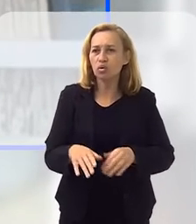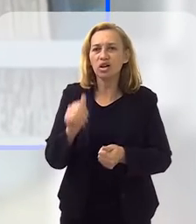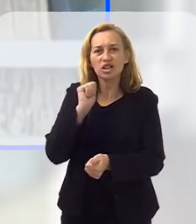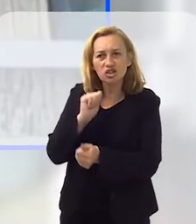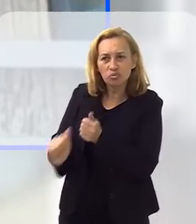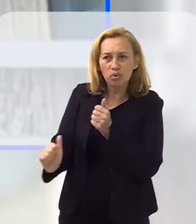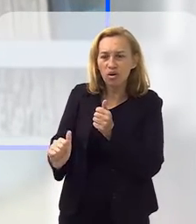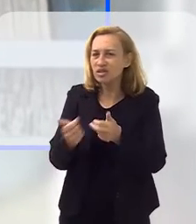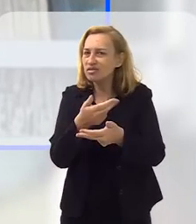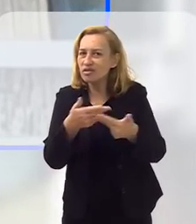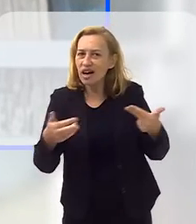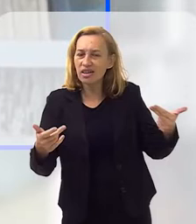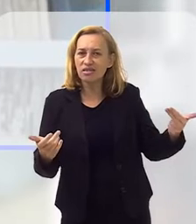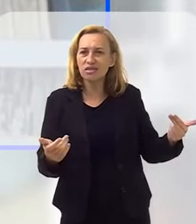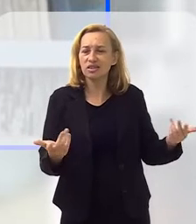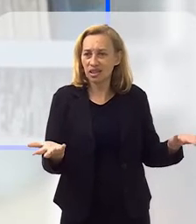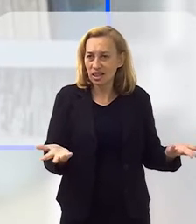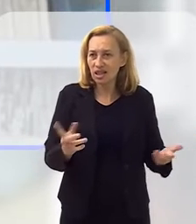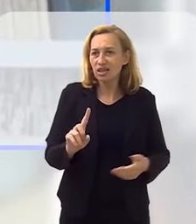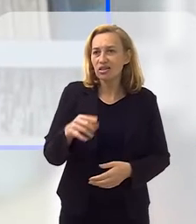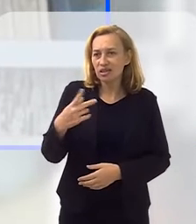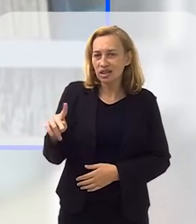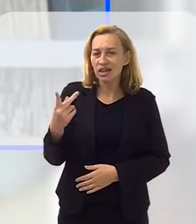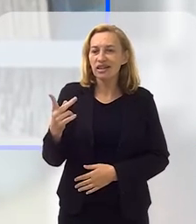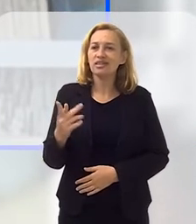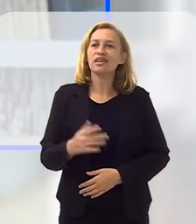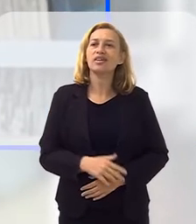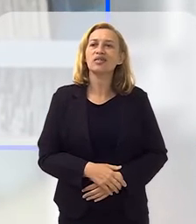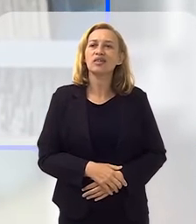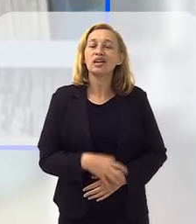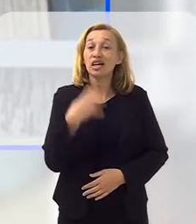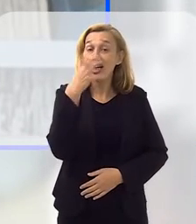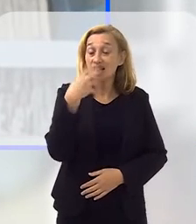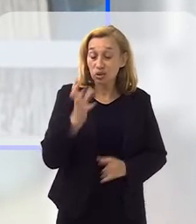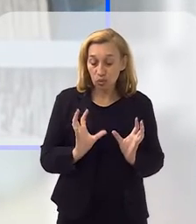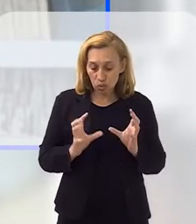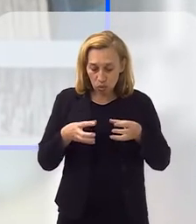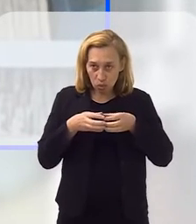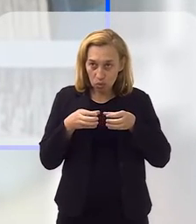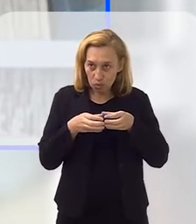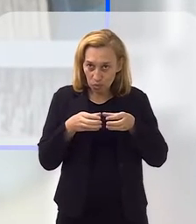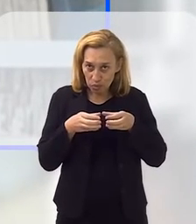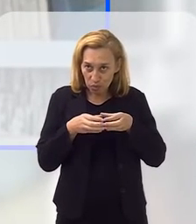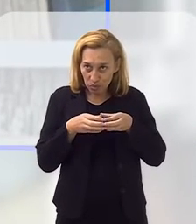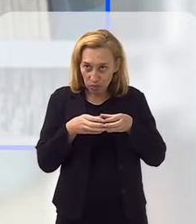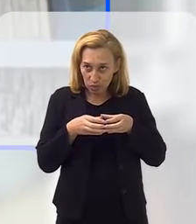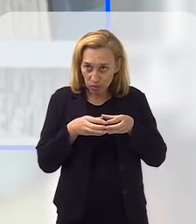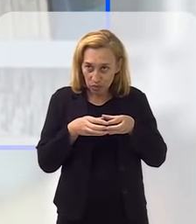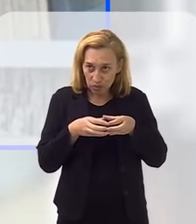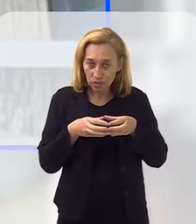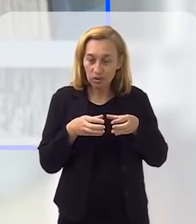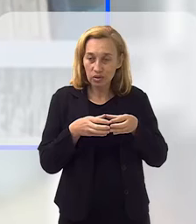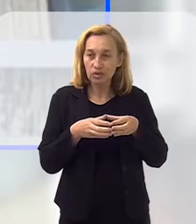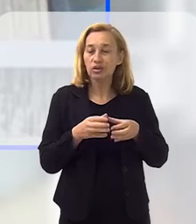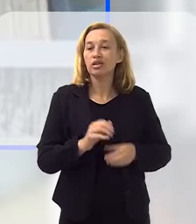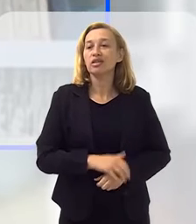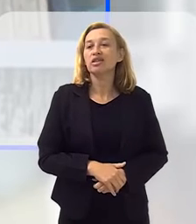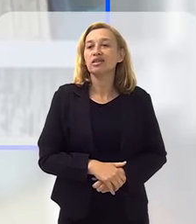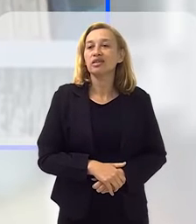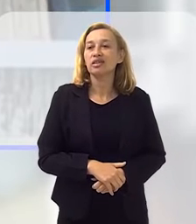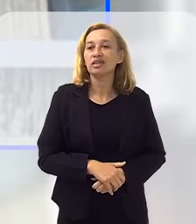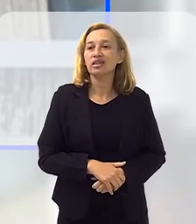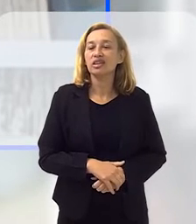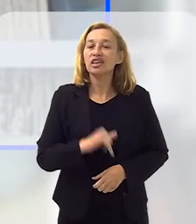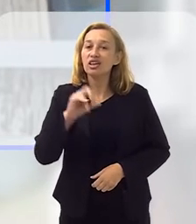Costura, esportes, vários saberes, e um deles eram as práticas de canto em grupo, canto em coral, que é o chamado canto